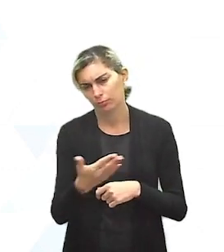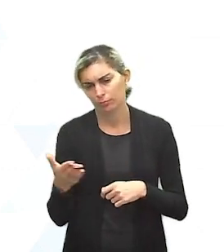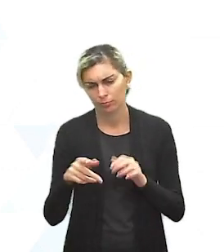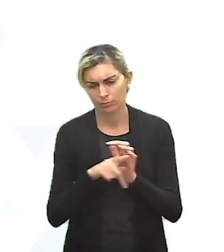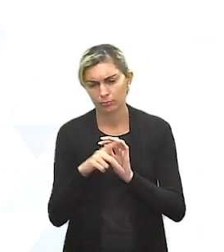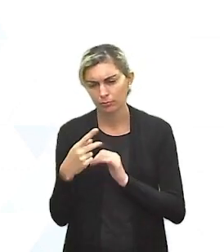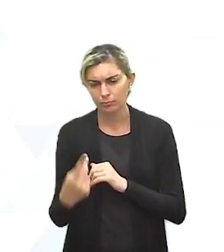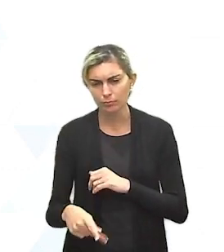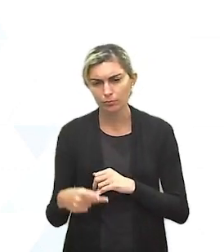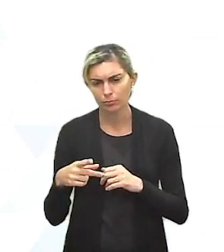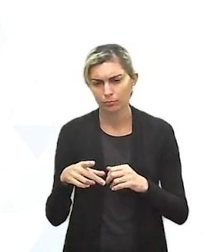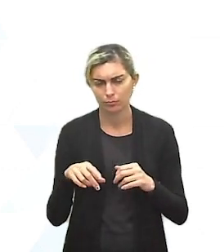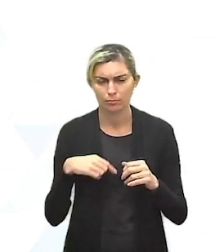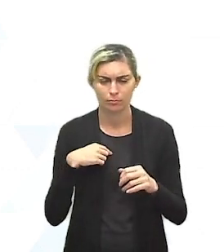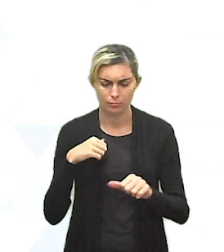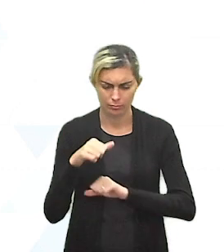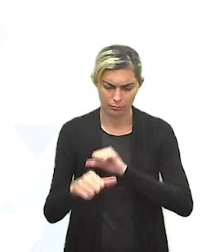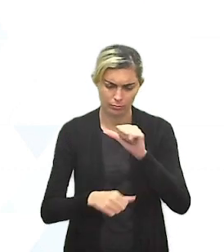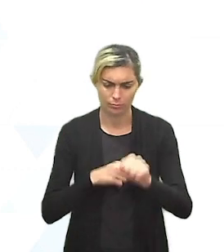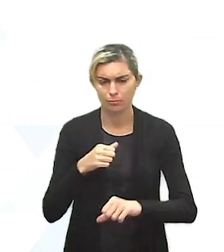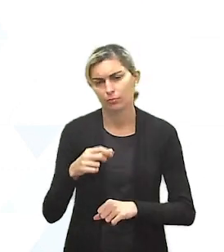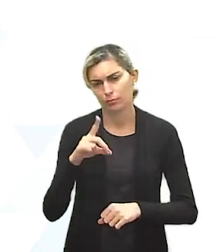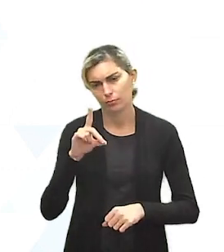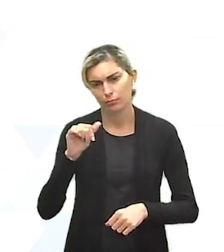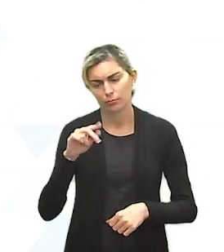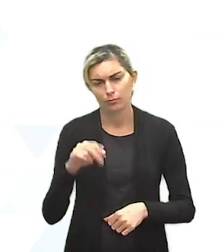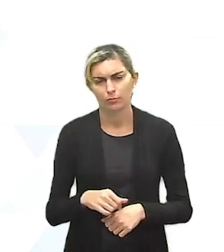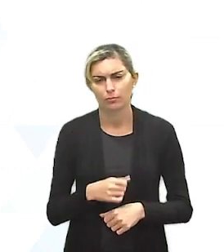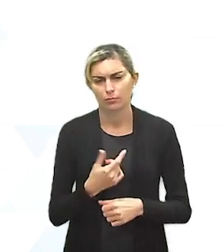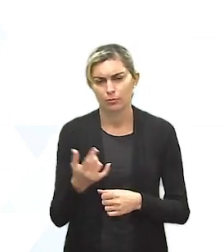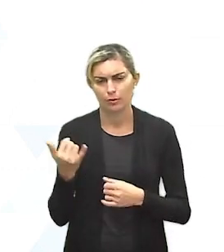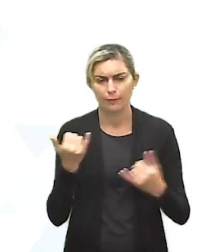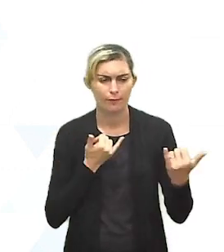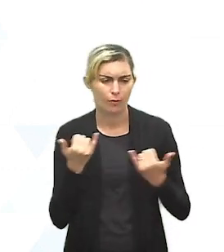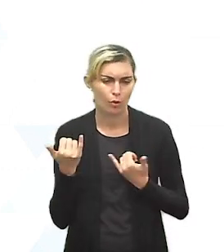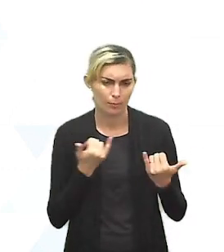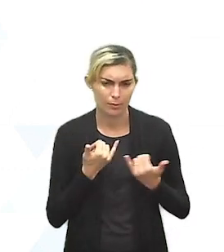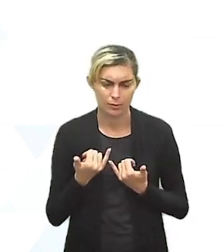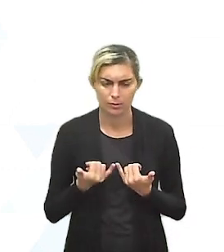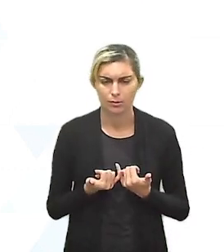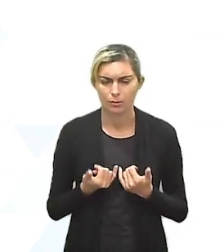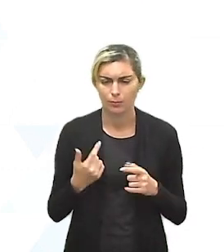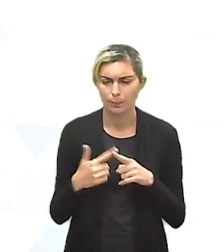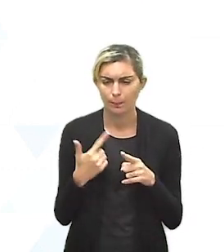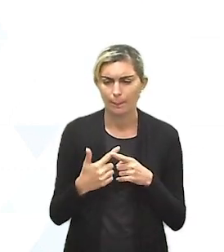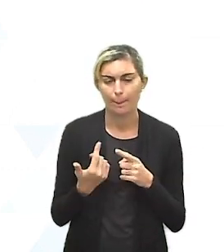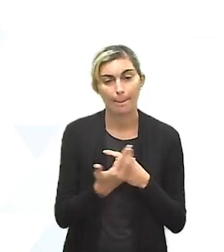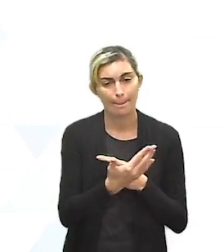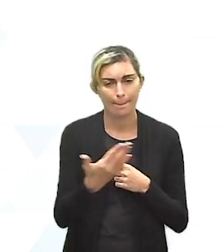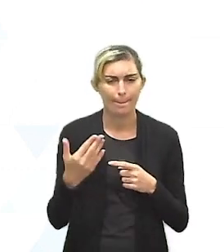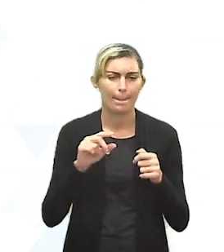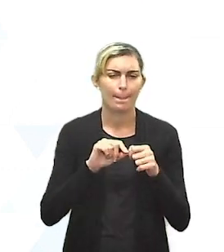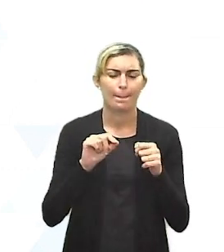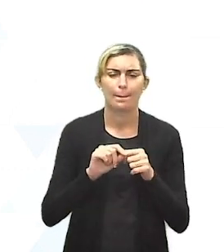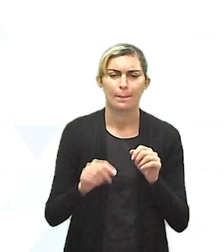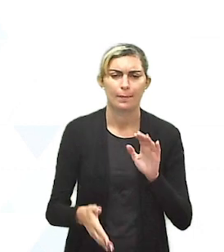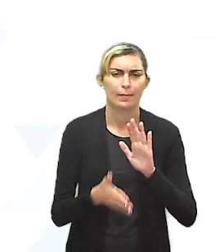próprio laboratório transforma esses dados em informações, porque ele vê os